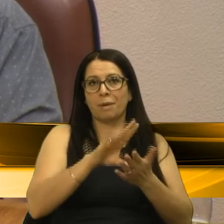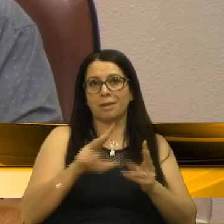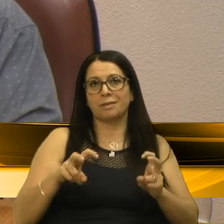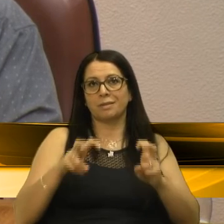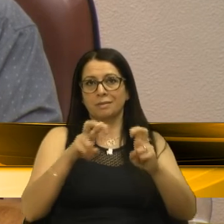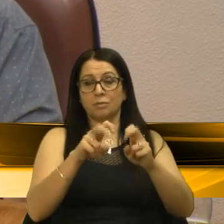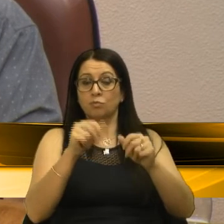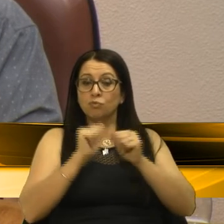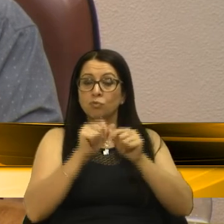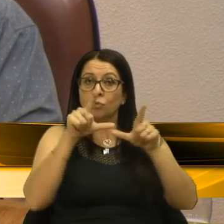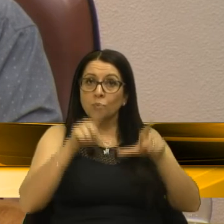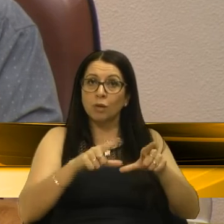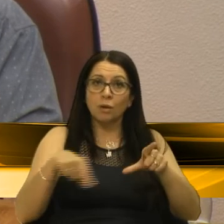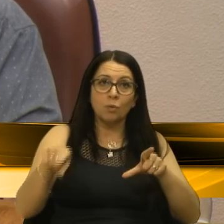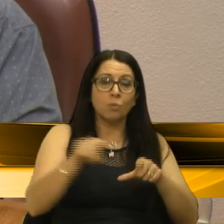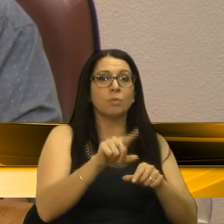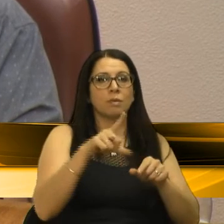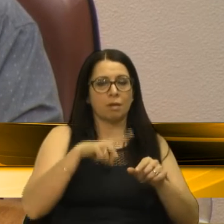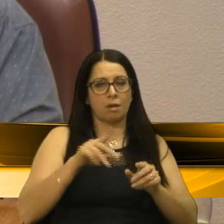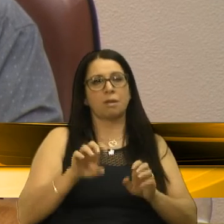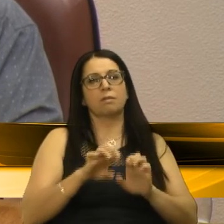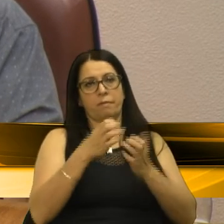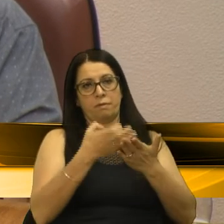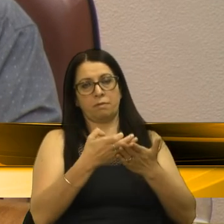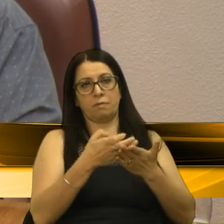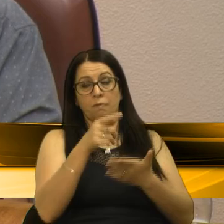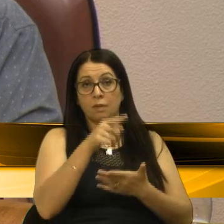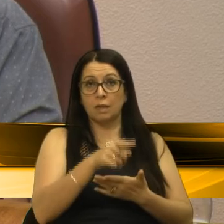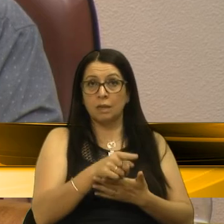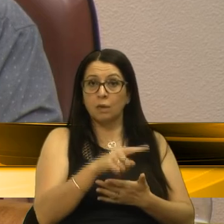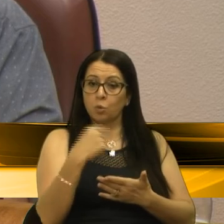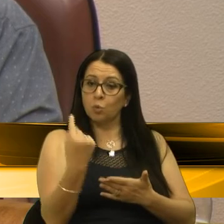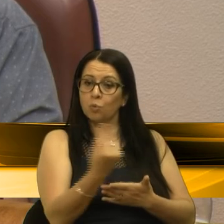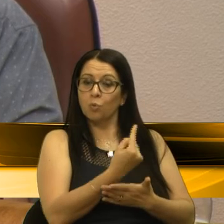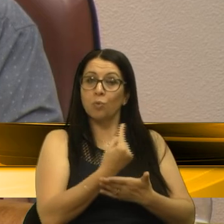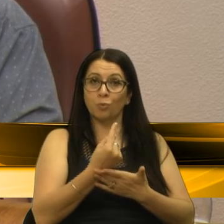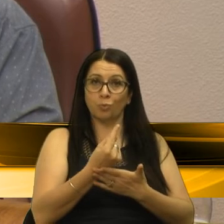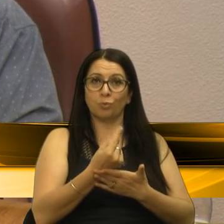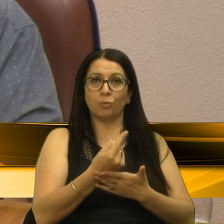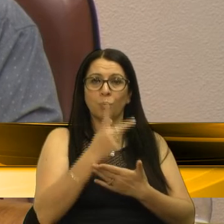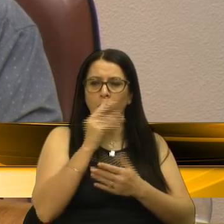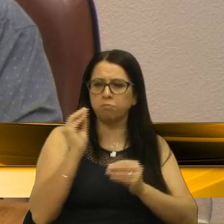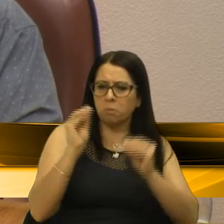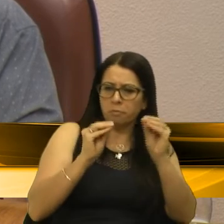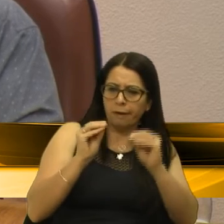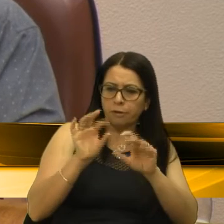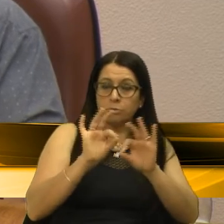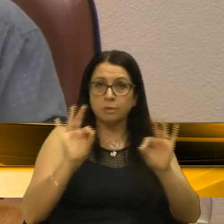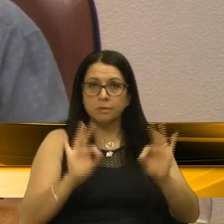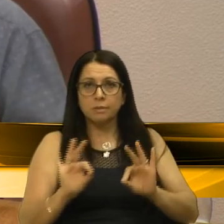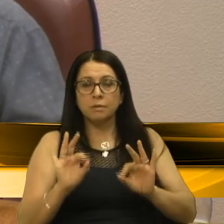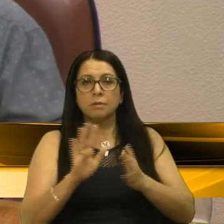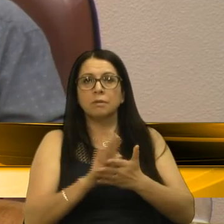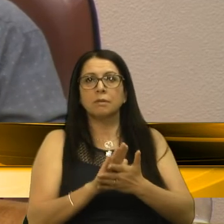qual se situa o local do evento, e no seu entorno, como montagens, execuções